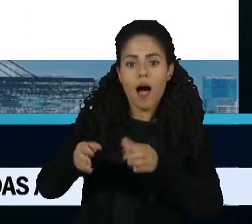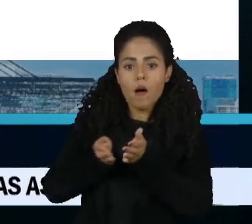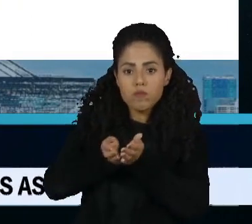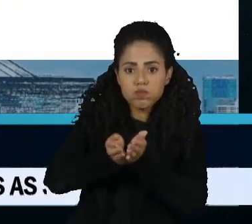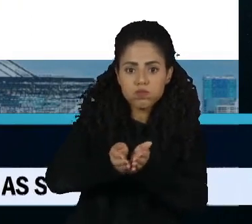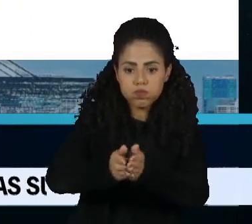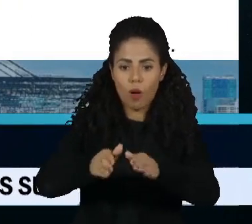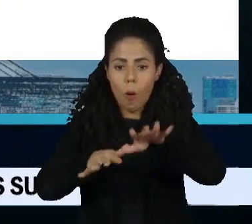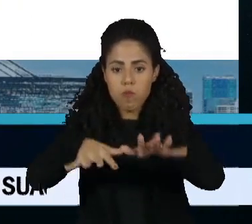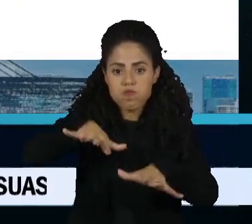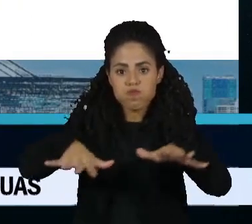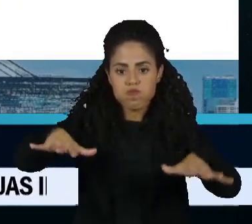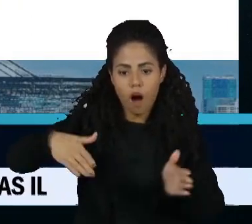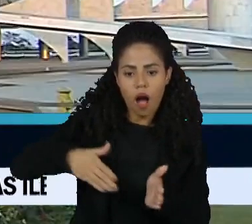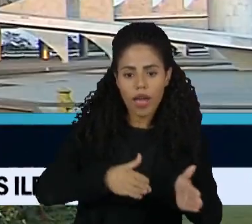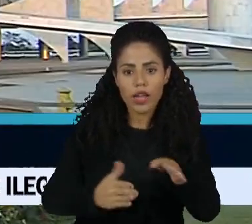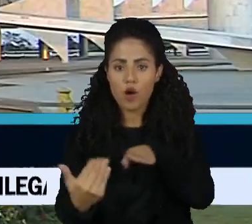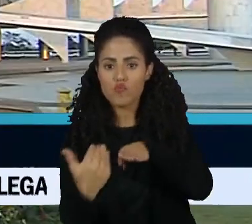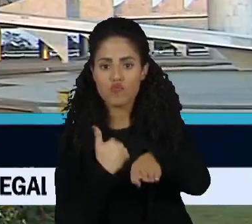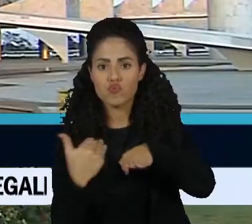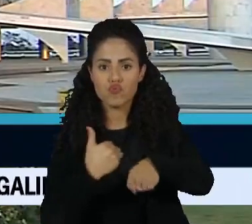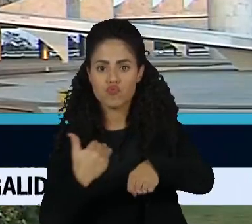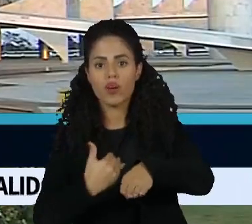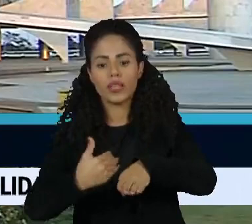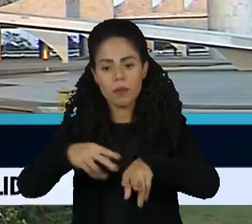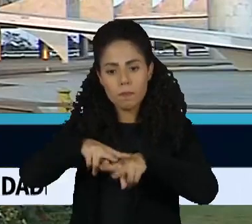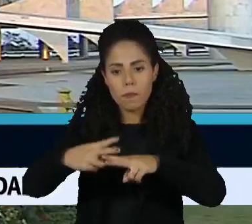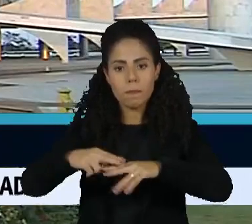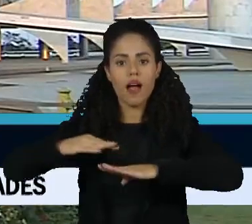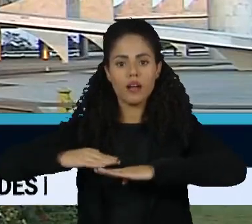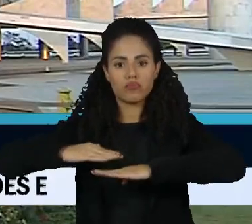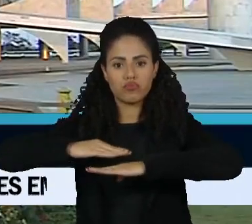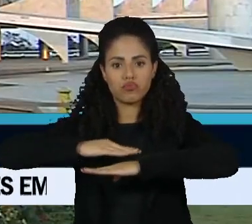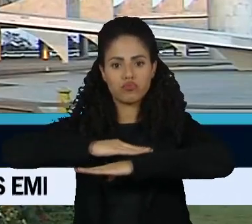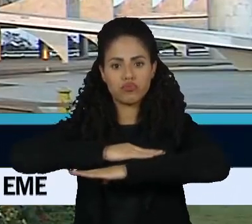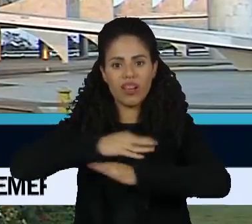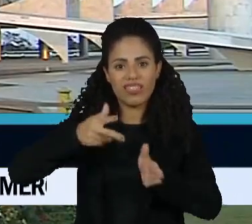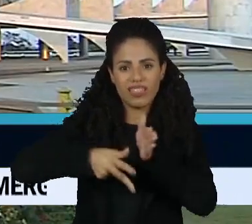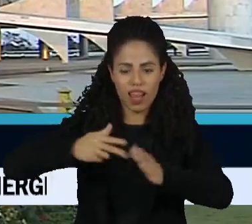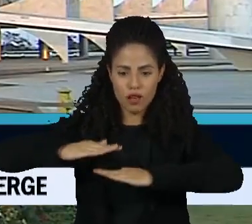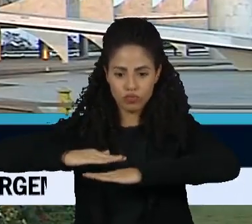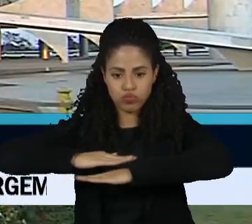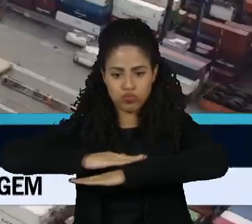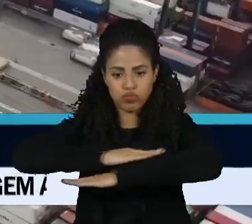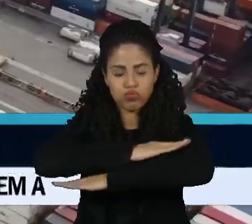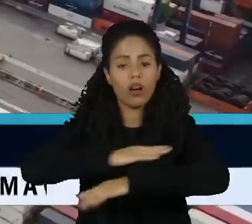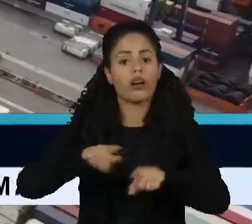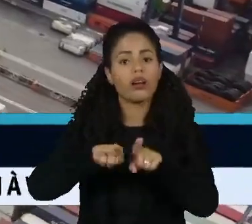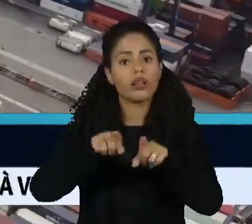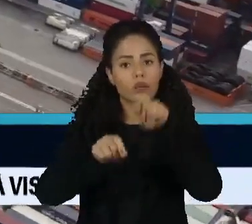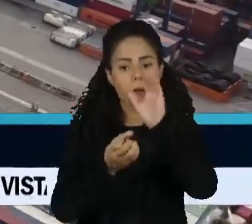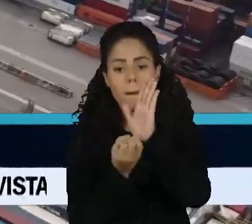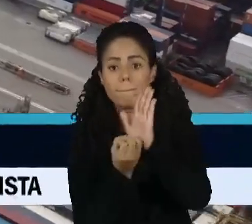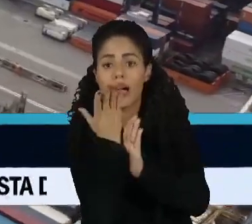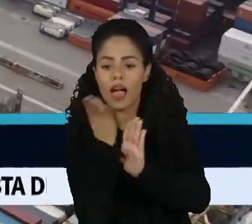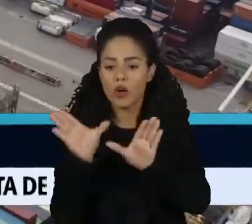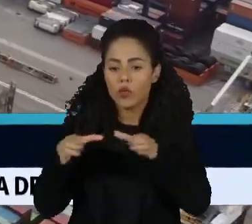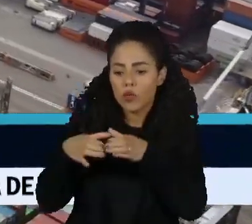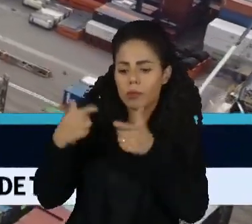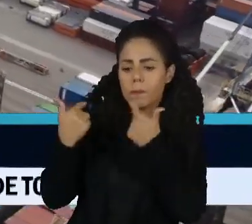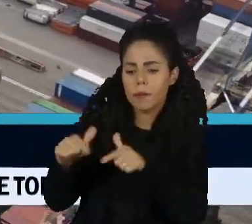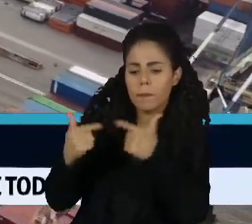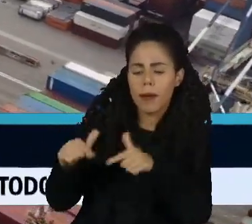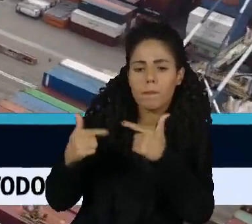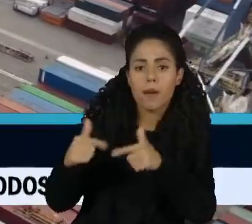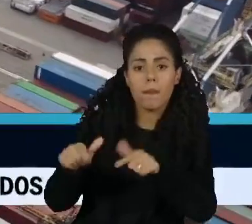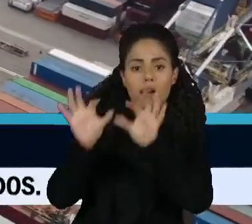Rios estradas e Trilhos as demandas já foram entregues ao governo que se comprometeu a criar um grupo de trabalho para